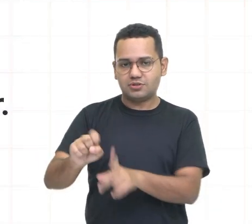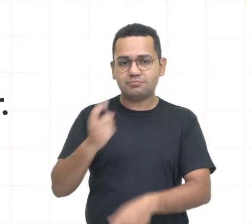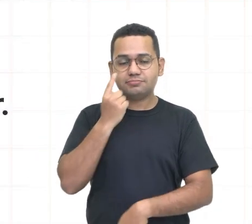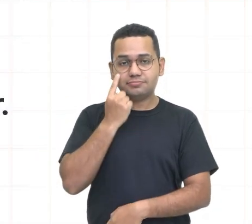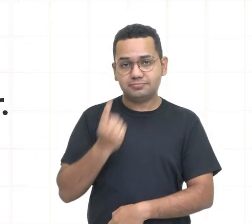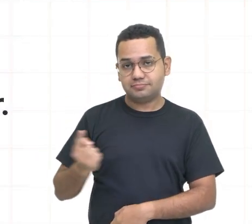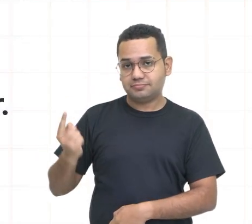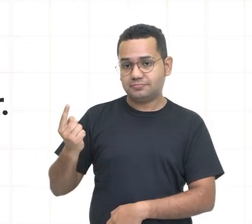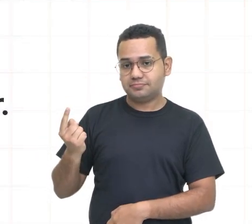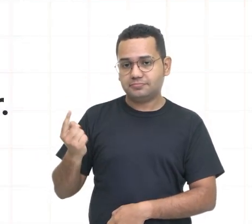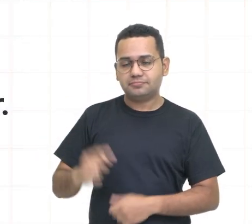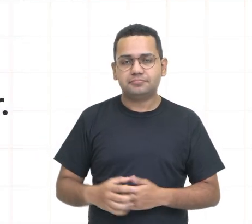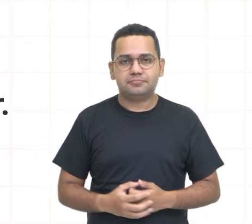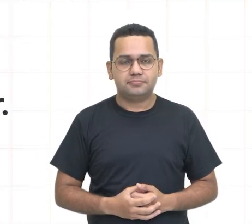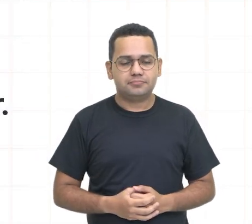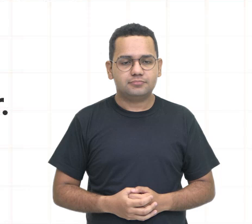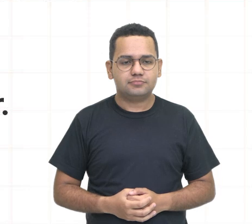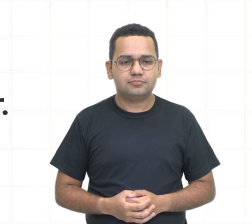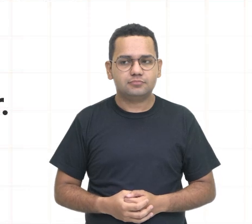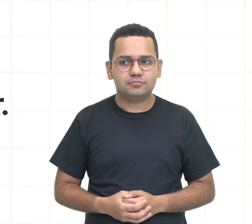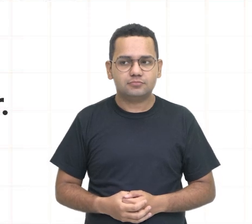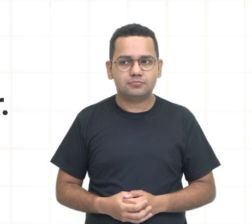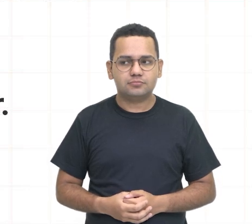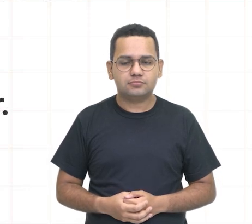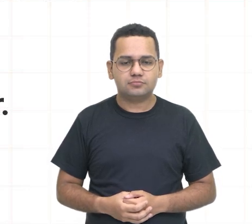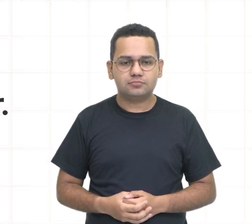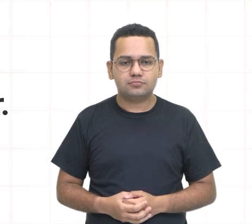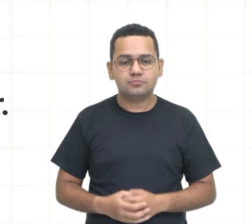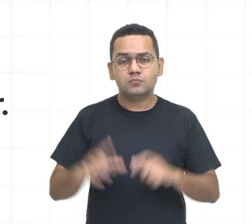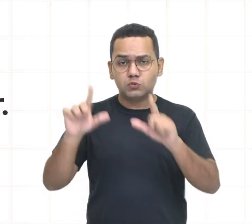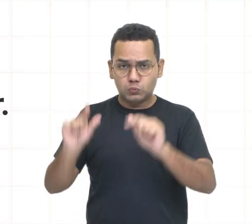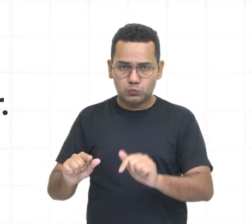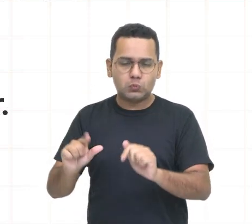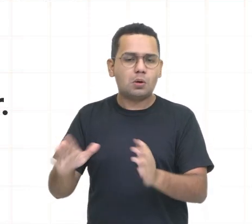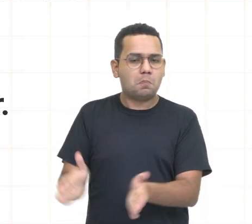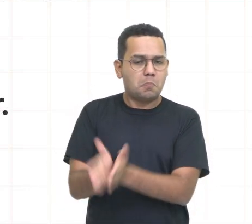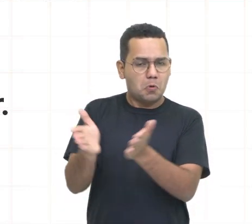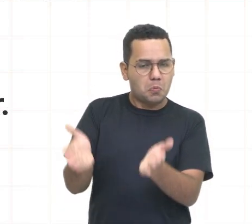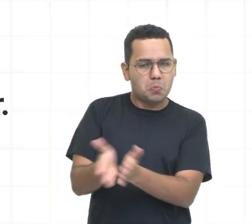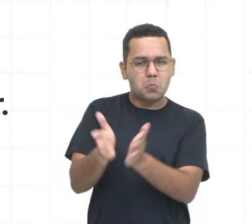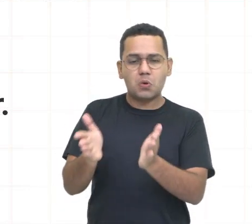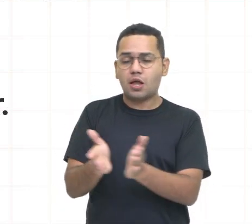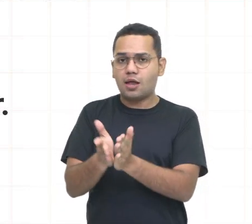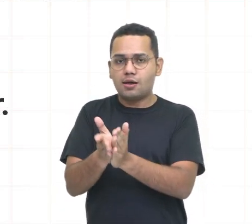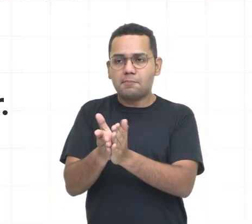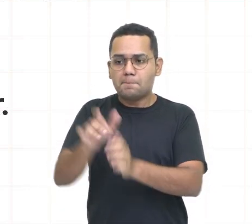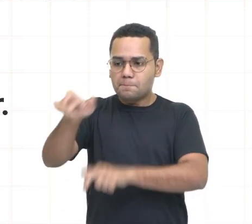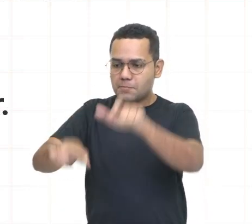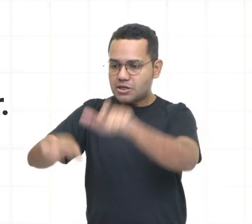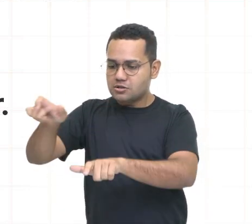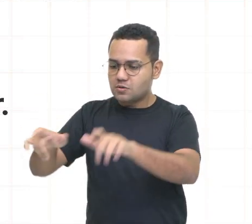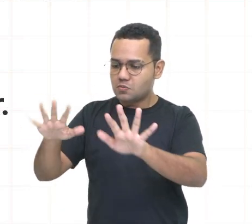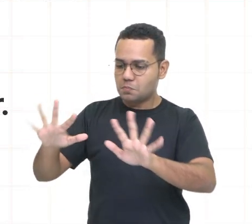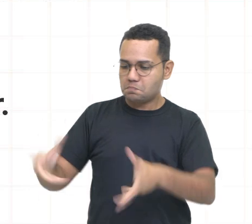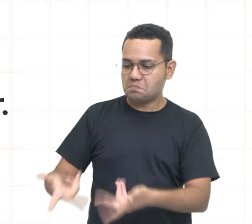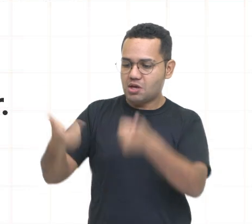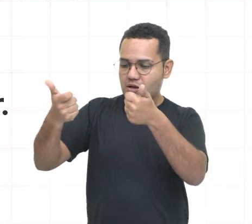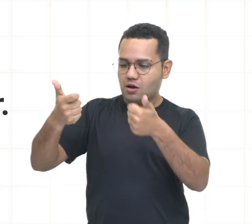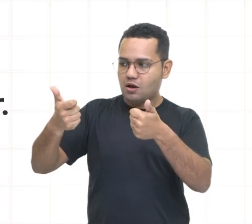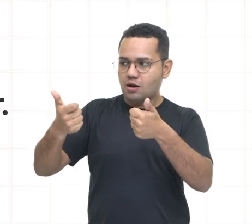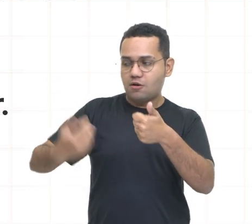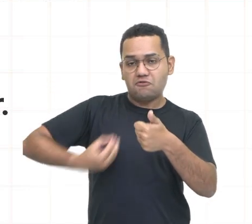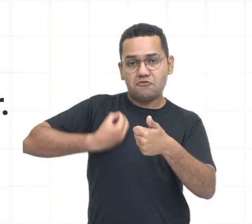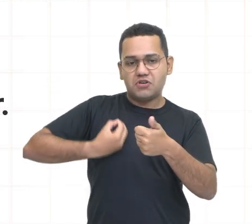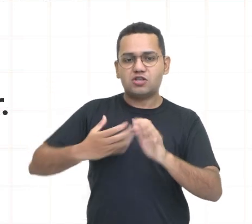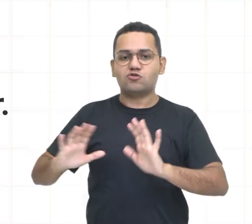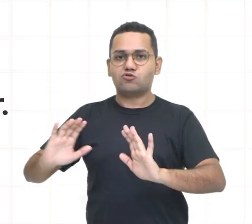sociais dentro do governo Itamar Franco. Olha só, reduziu a pobreza, melhorou a qualidade de vida, né, que é, de